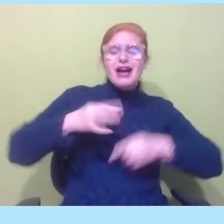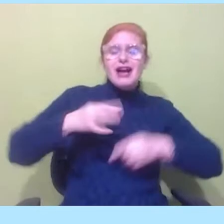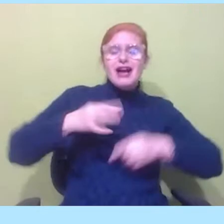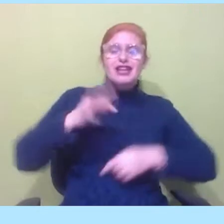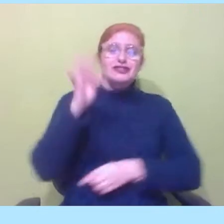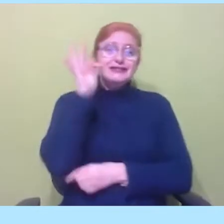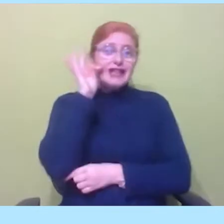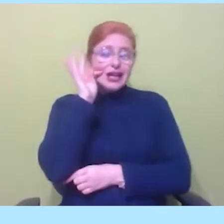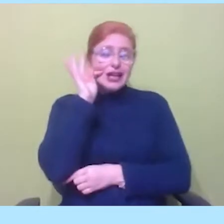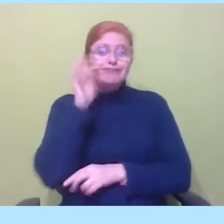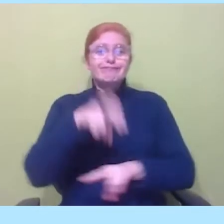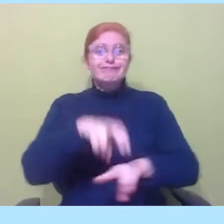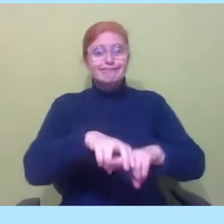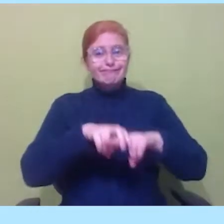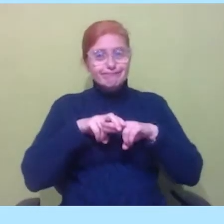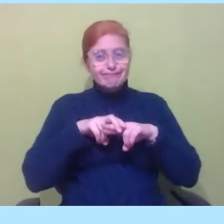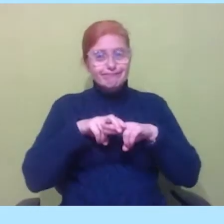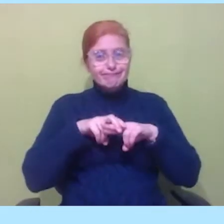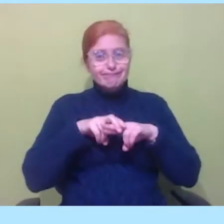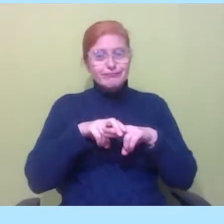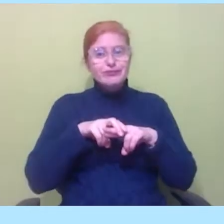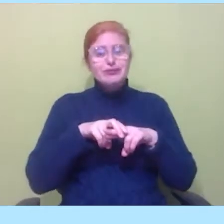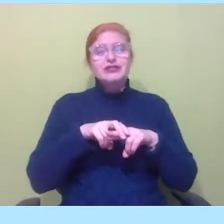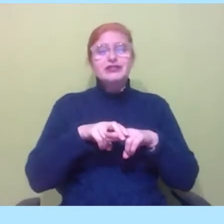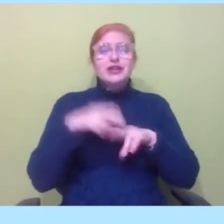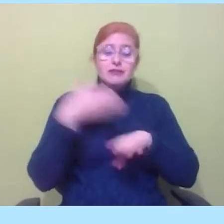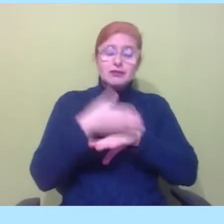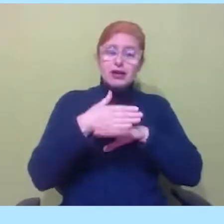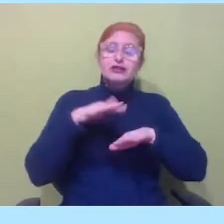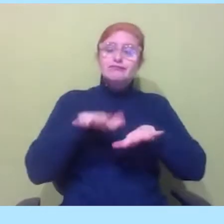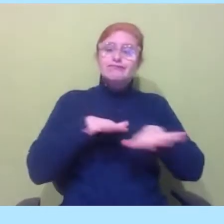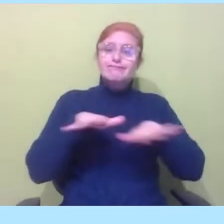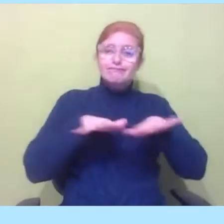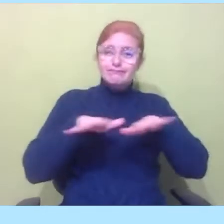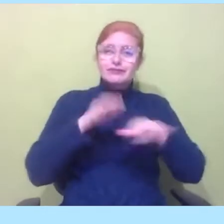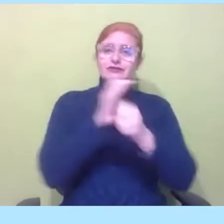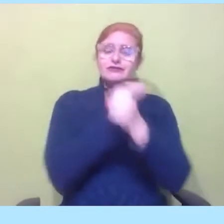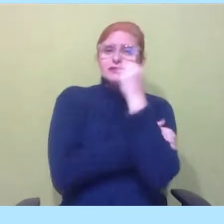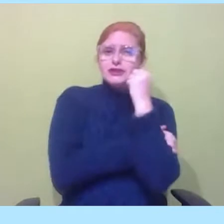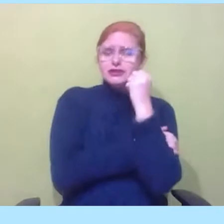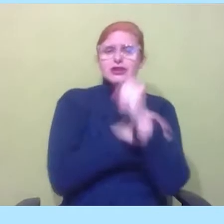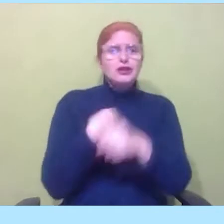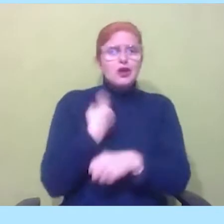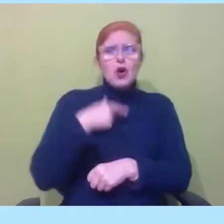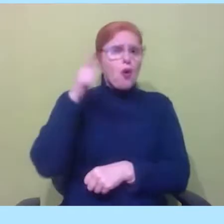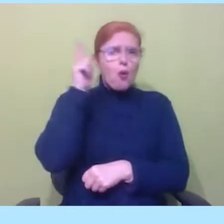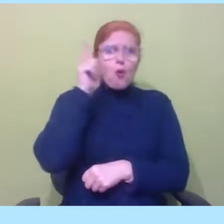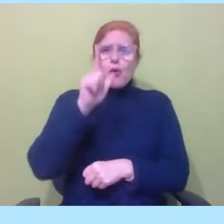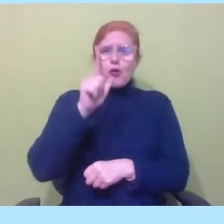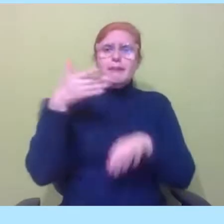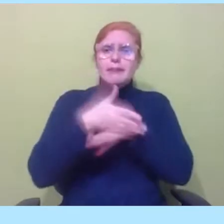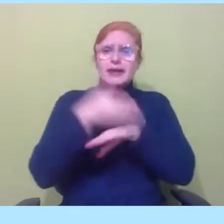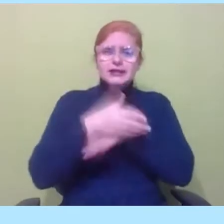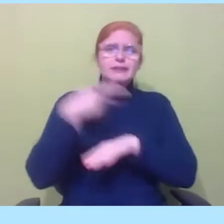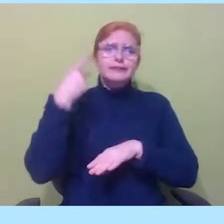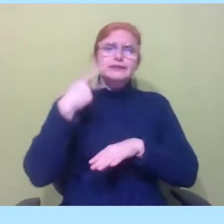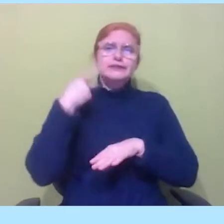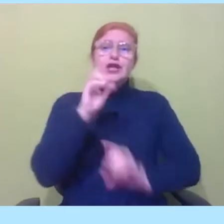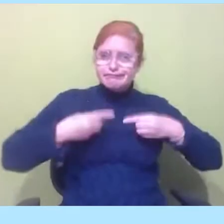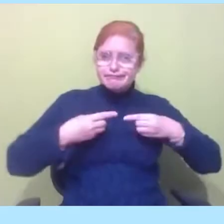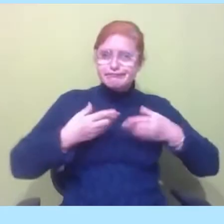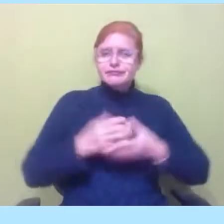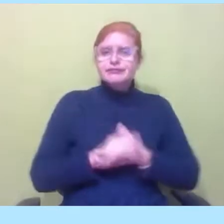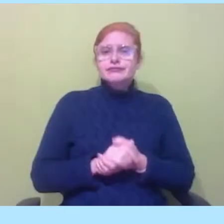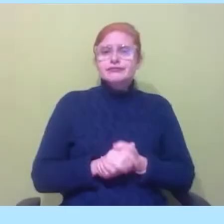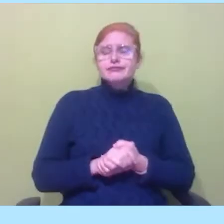movimento feminista, muitas vezes a gente não consegue participar politicamente de algum desses debates, né?